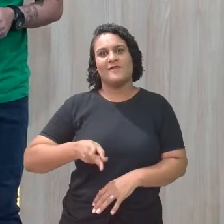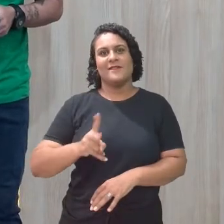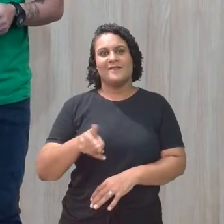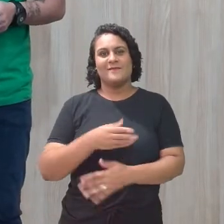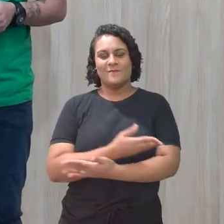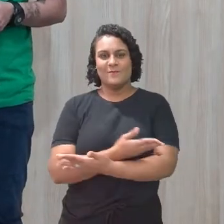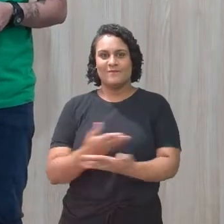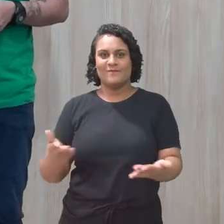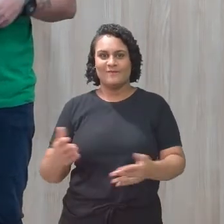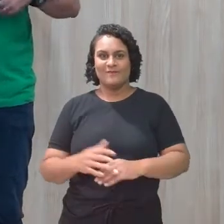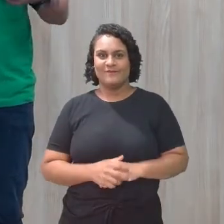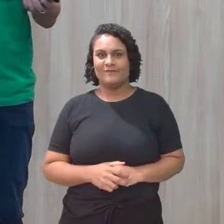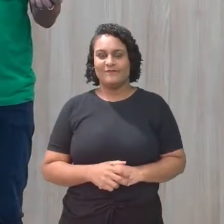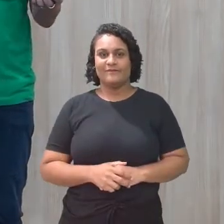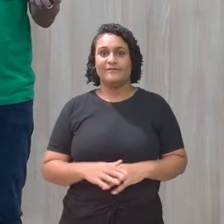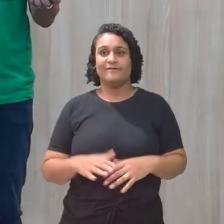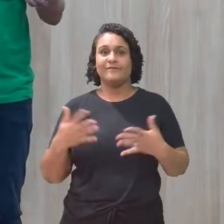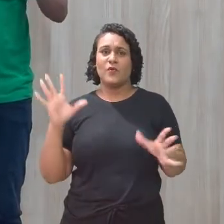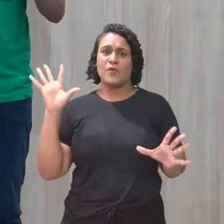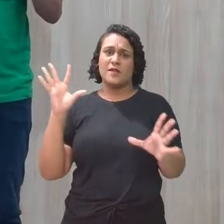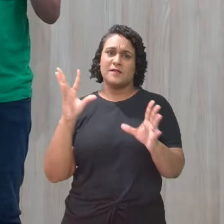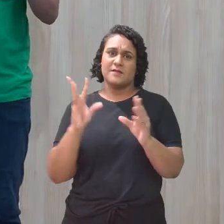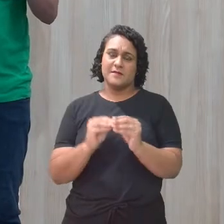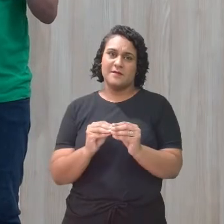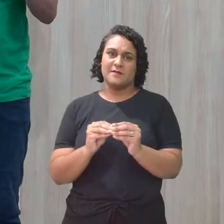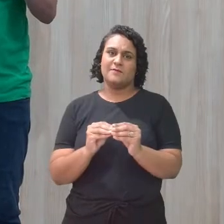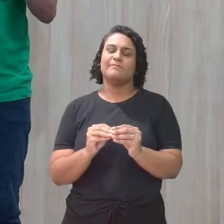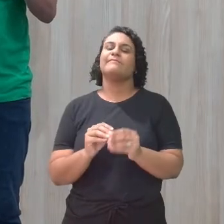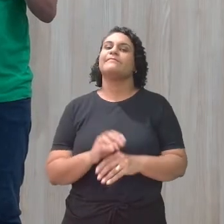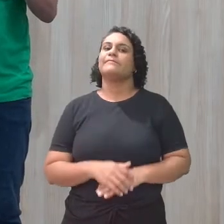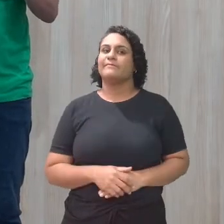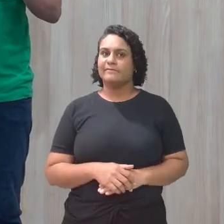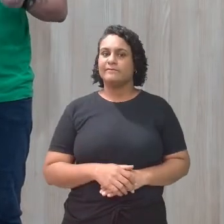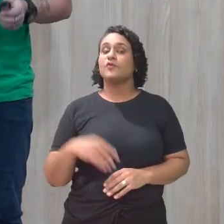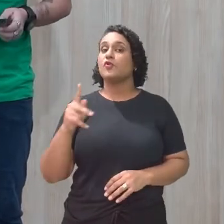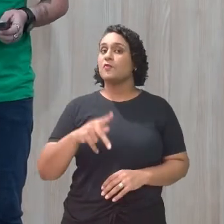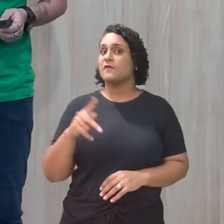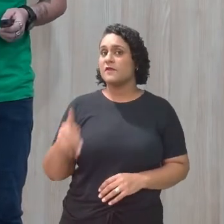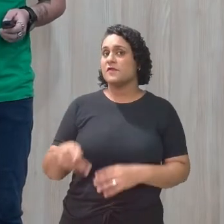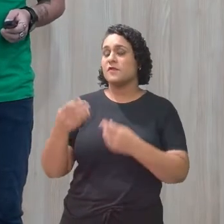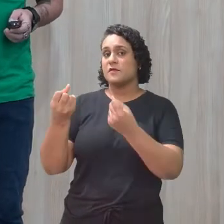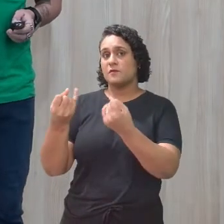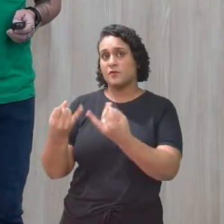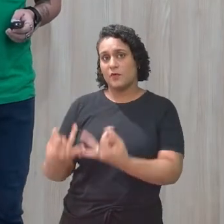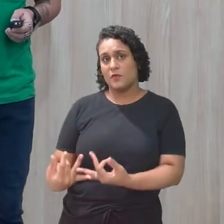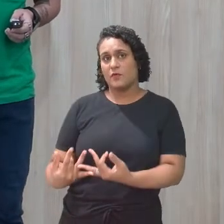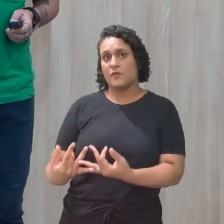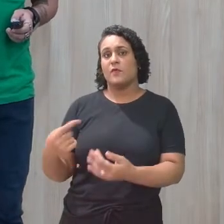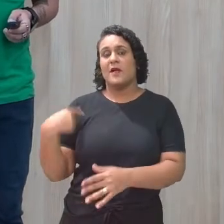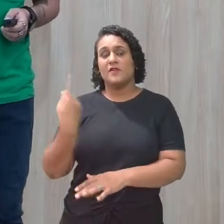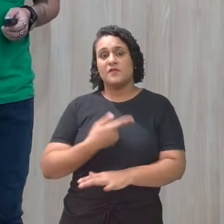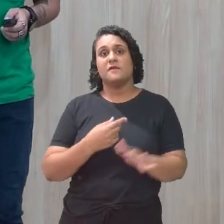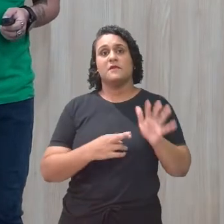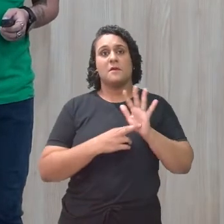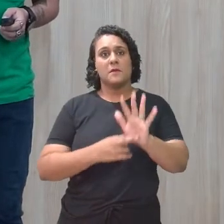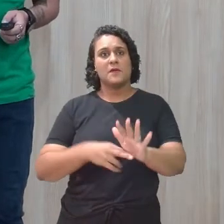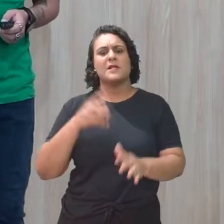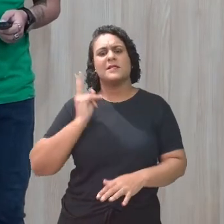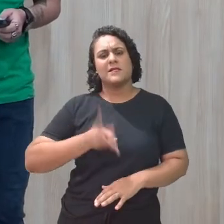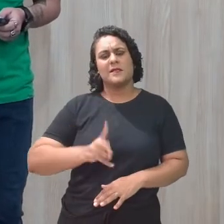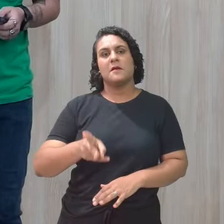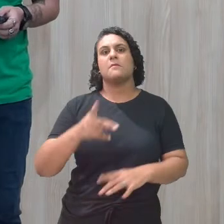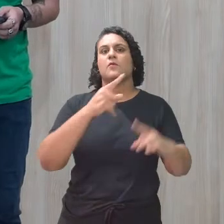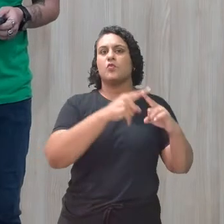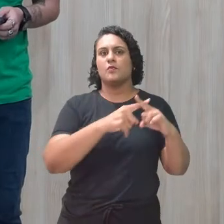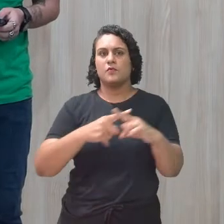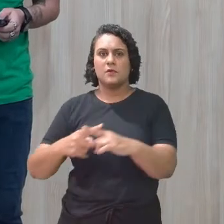bom? E o resuminho aí, em cima do que o professor Pedro falou também, né? Ou seja, a gente vai escrever sempre com uma